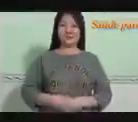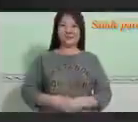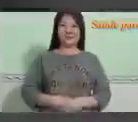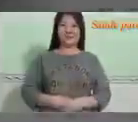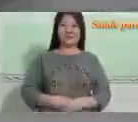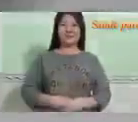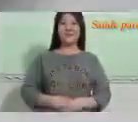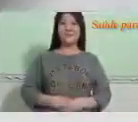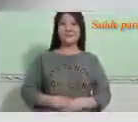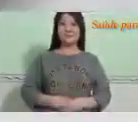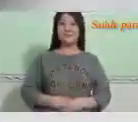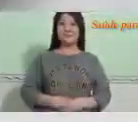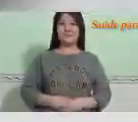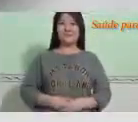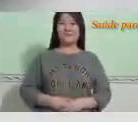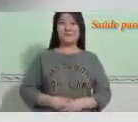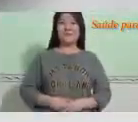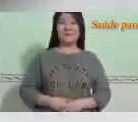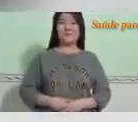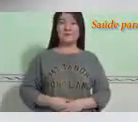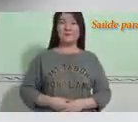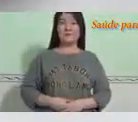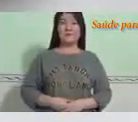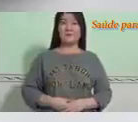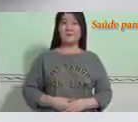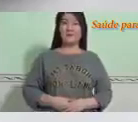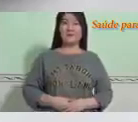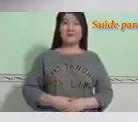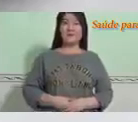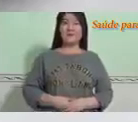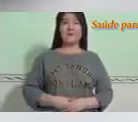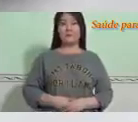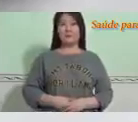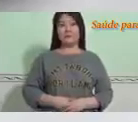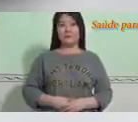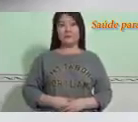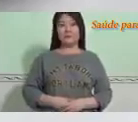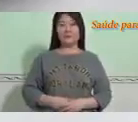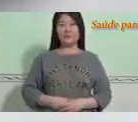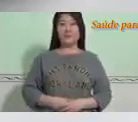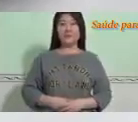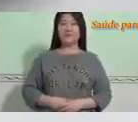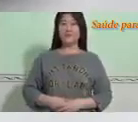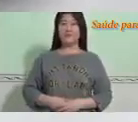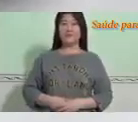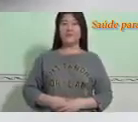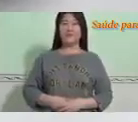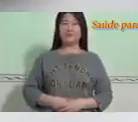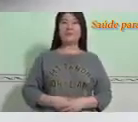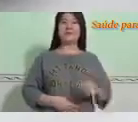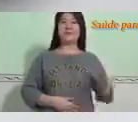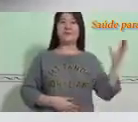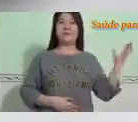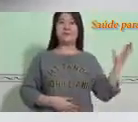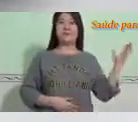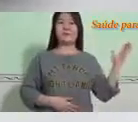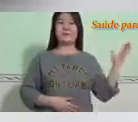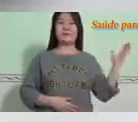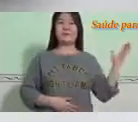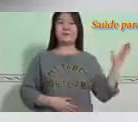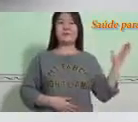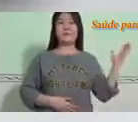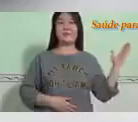rn sc ead oster 0,5 e o mg a 1,0 uma energia vírgula administrada